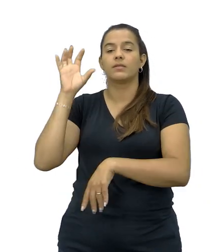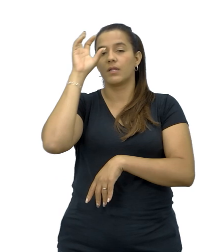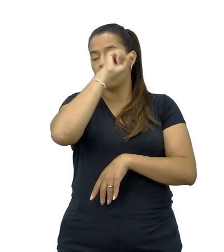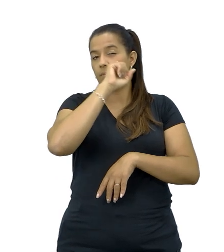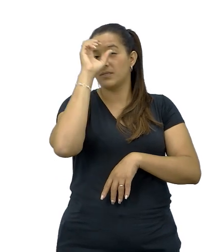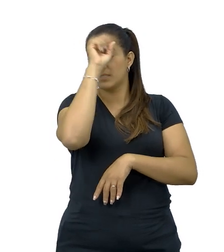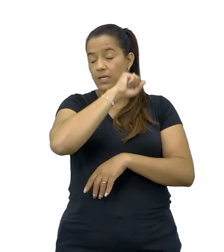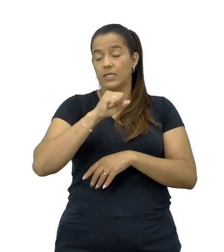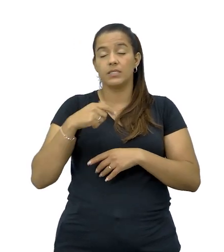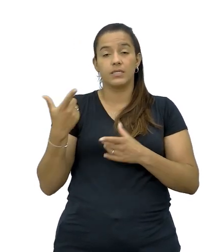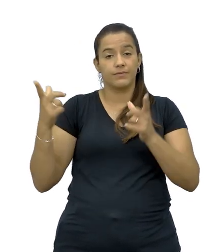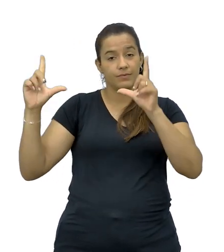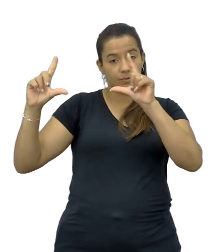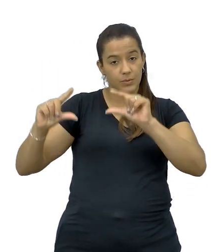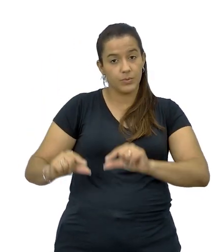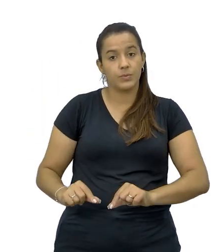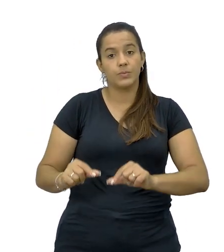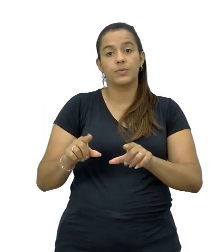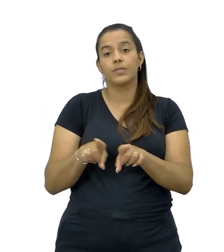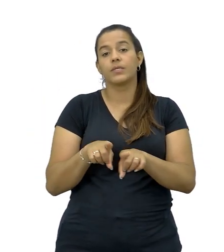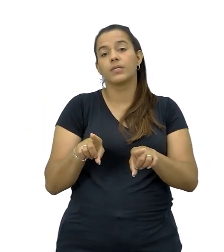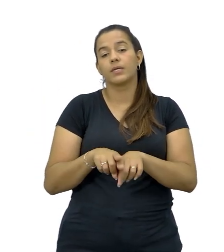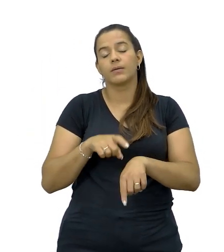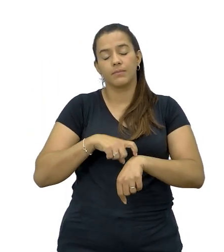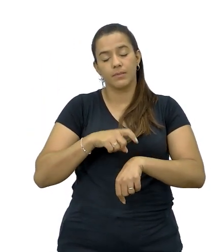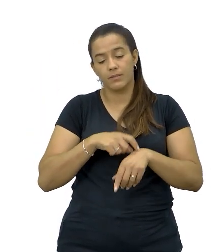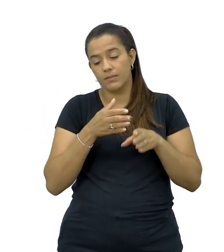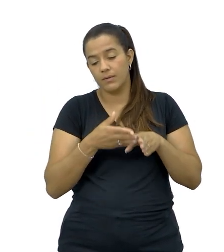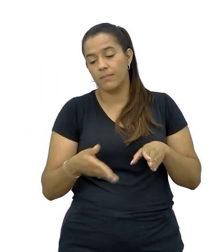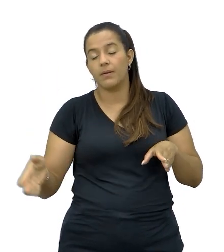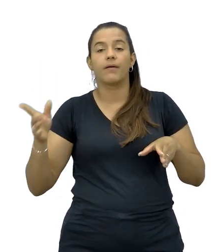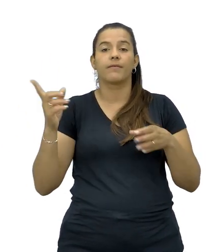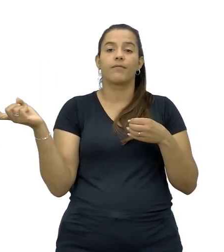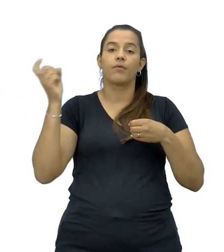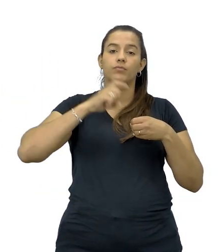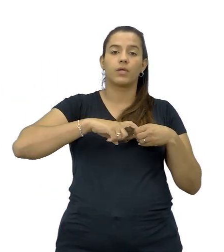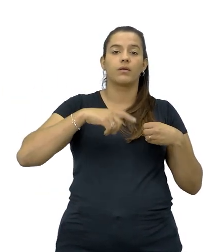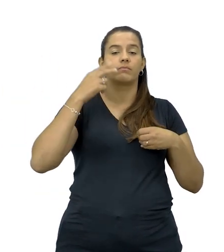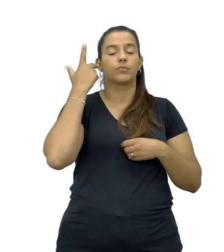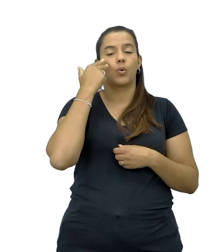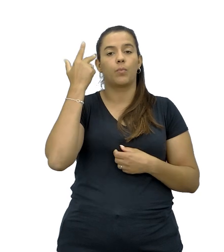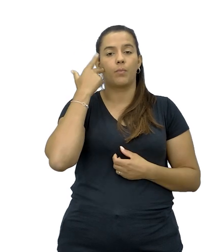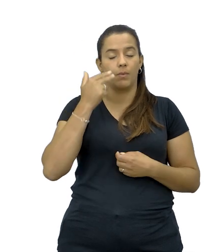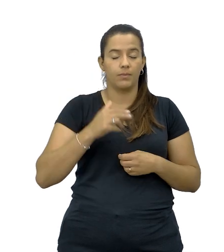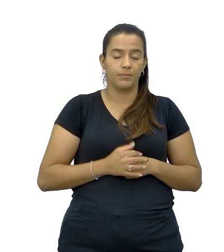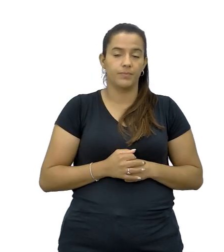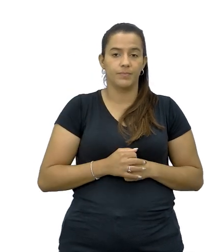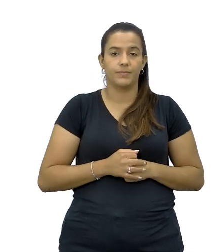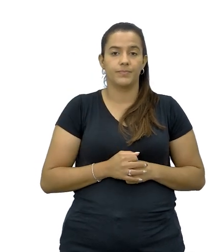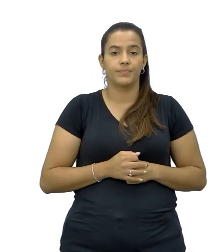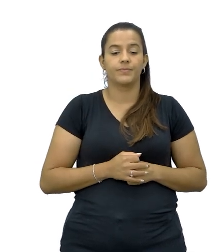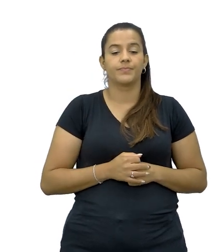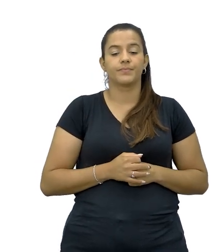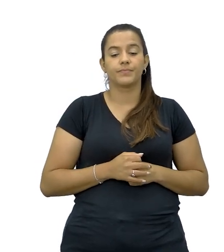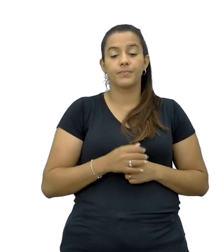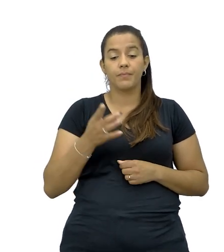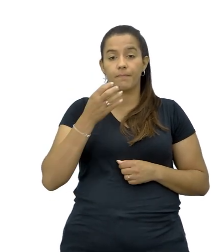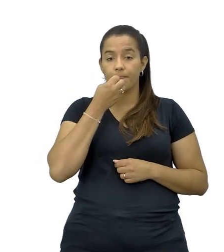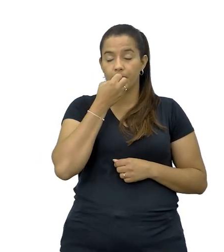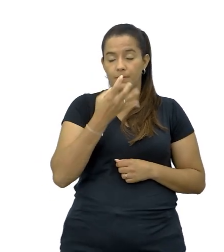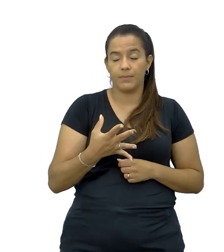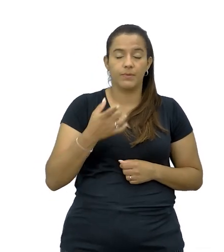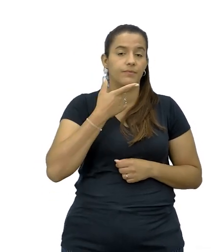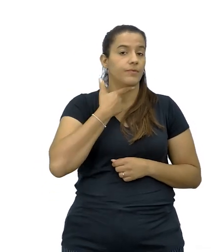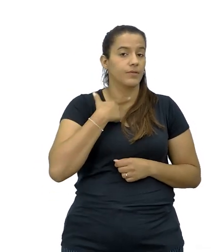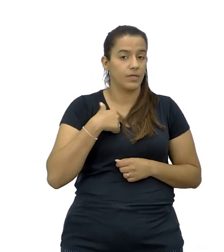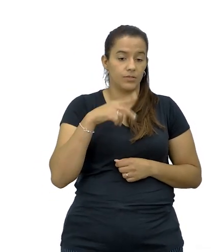aprendizagem, o quanto nós precisamos e o quanto tempo ainda demoraremos para que se recuperem, né, essas aprendizagens, mas a boa vontade